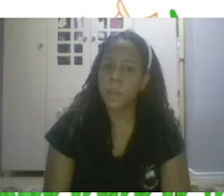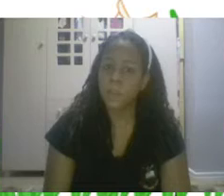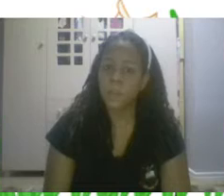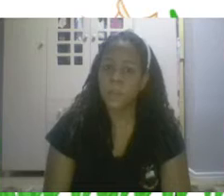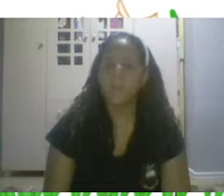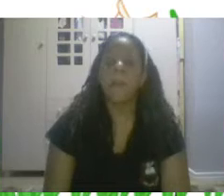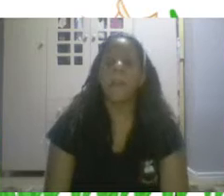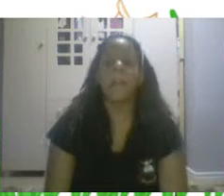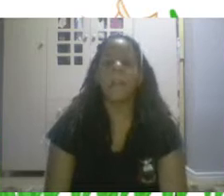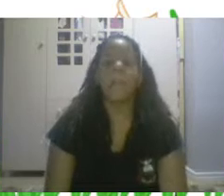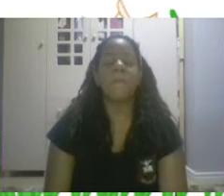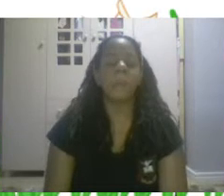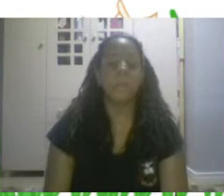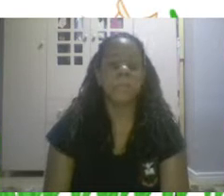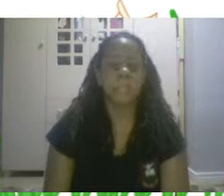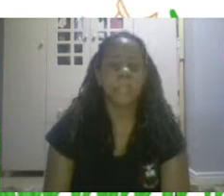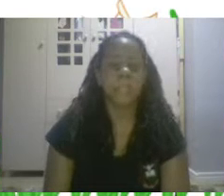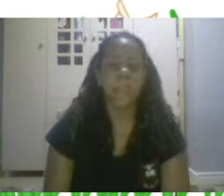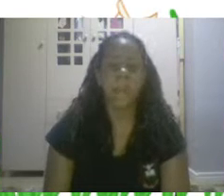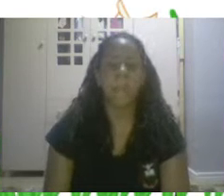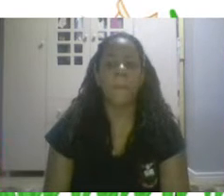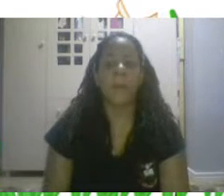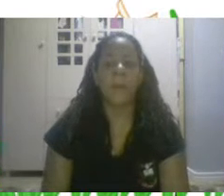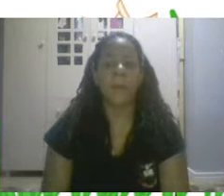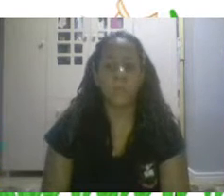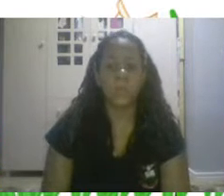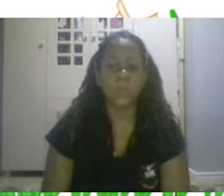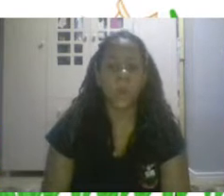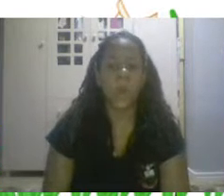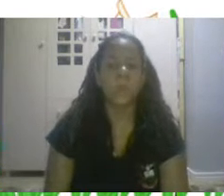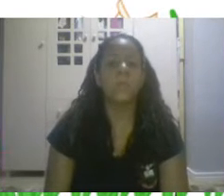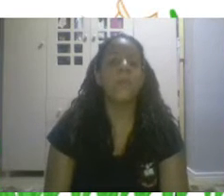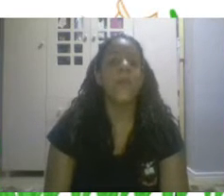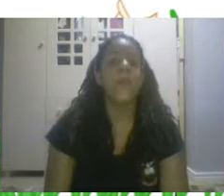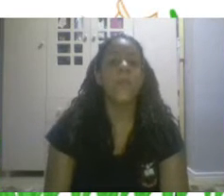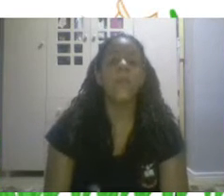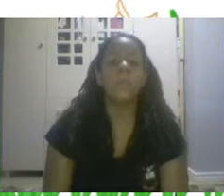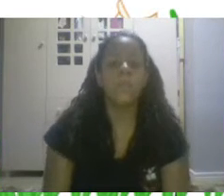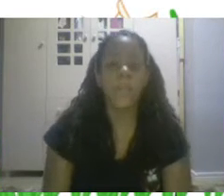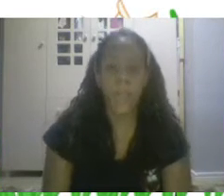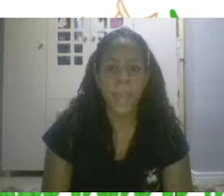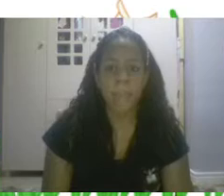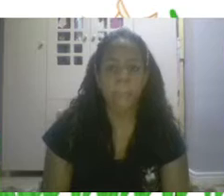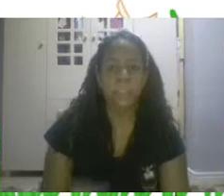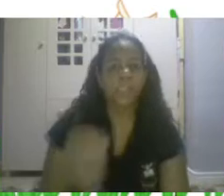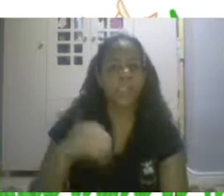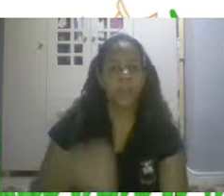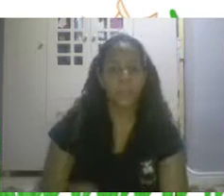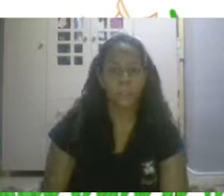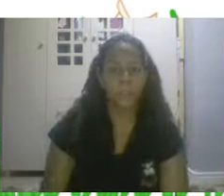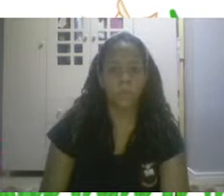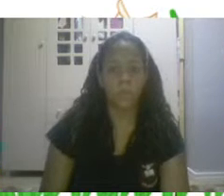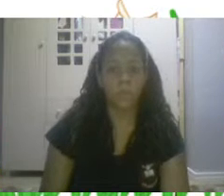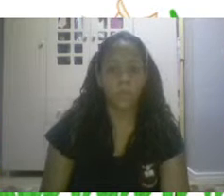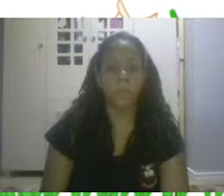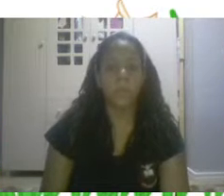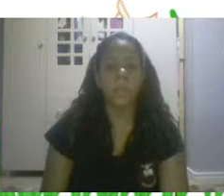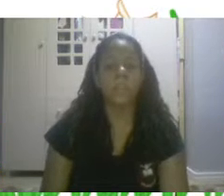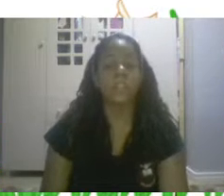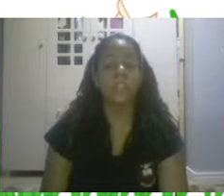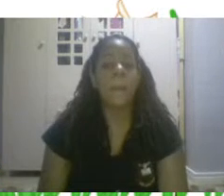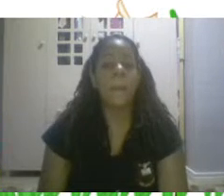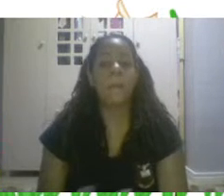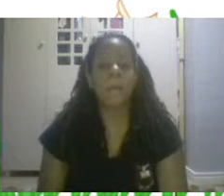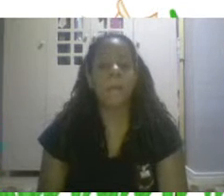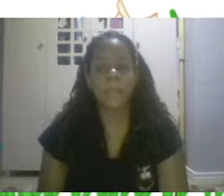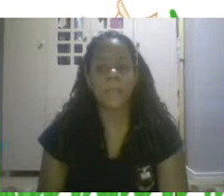cada vez menores para que possa passar para o solo os nutrientes que estavam nesse corpo